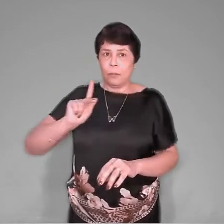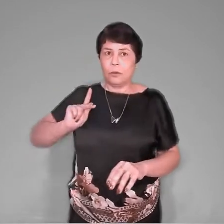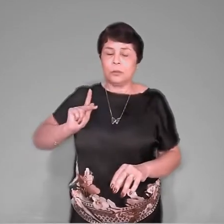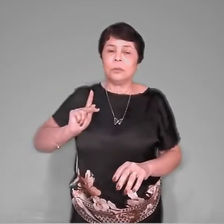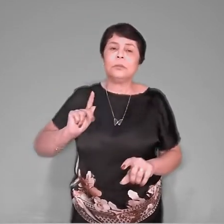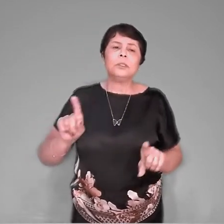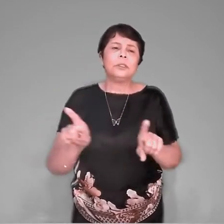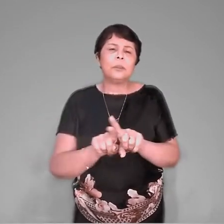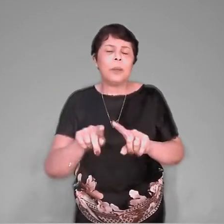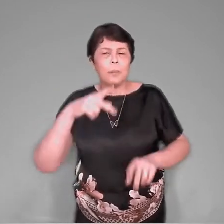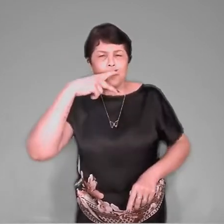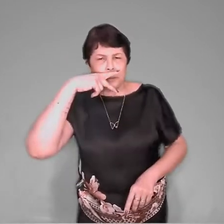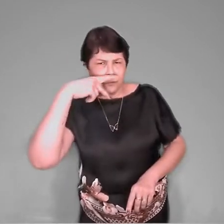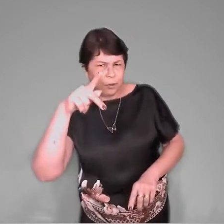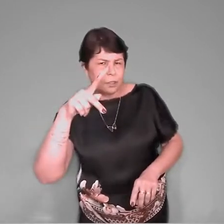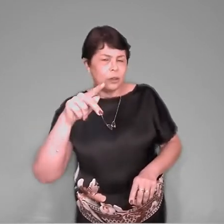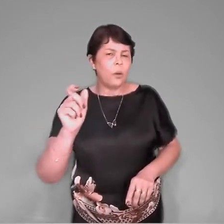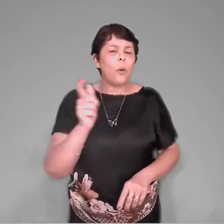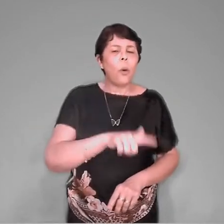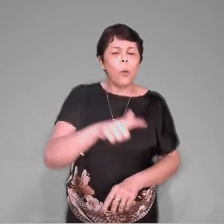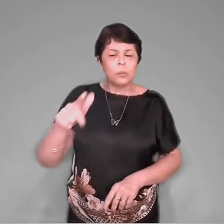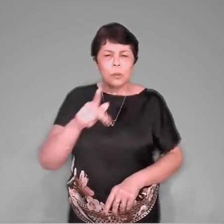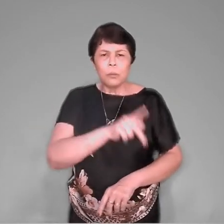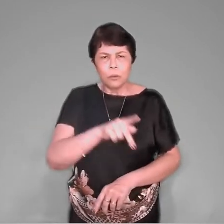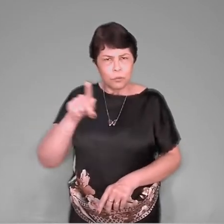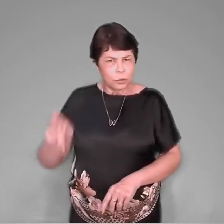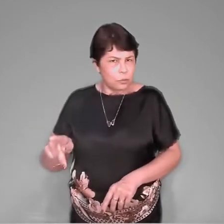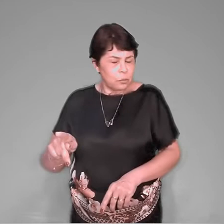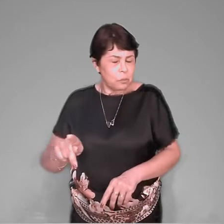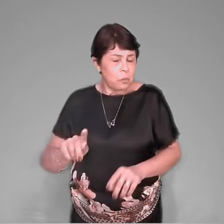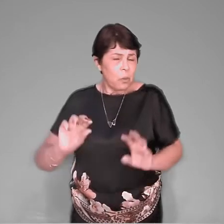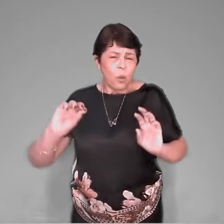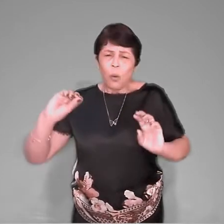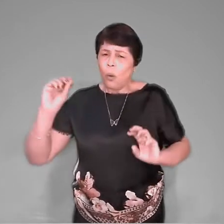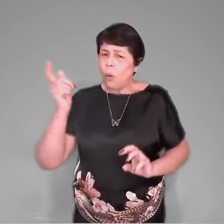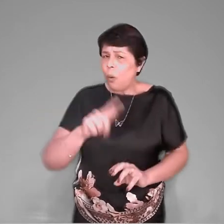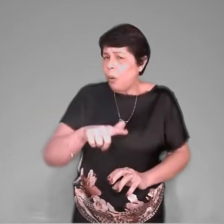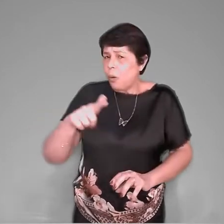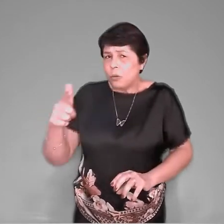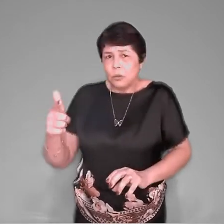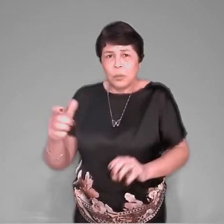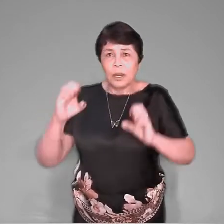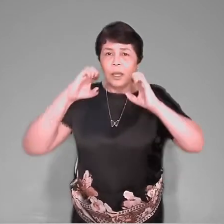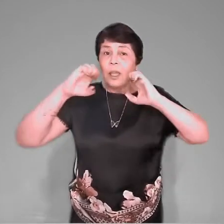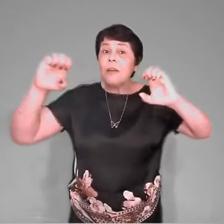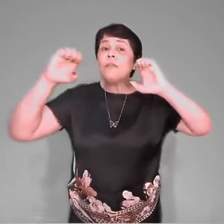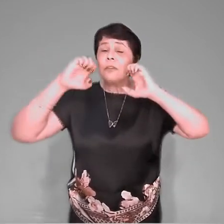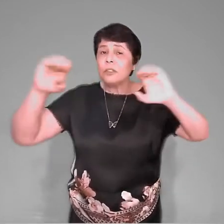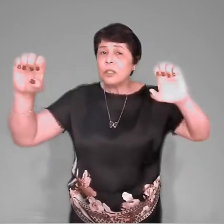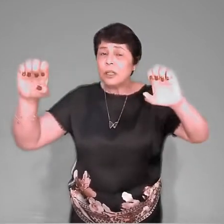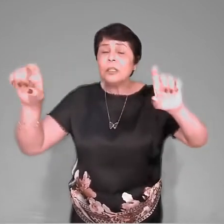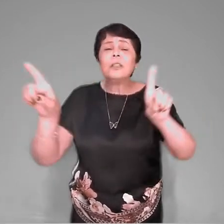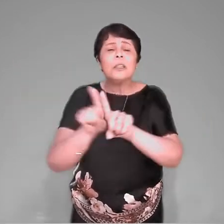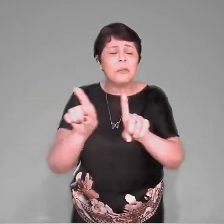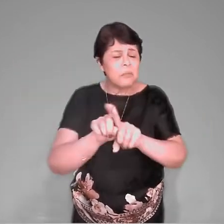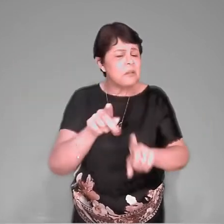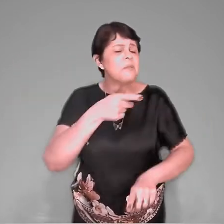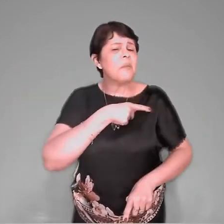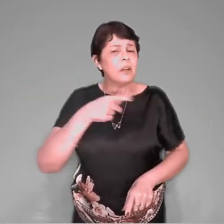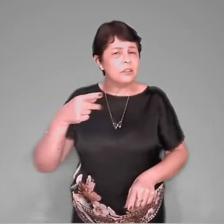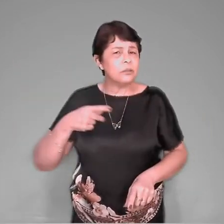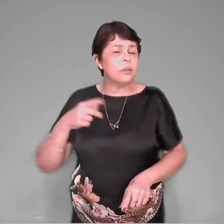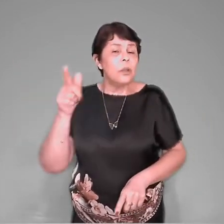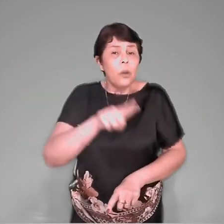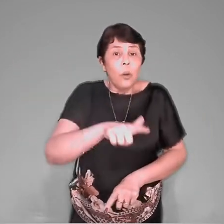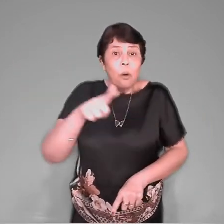para profetas, outros para mestres, outros para evangelistas, outros para pastores, outros com